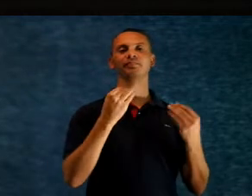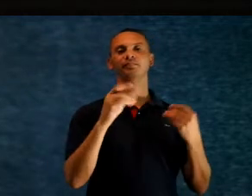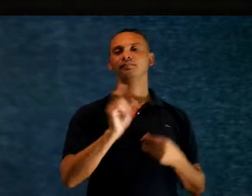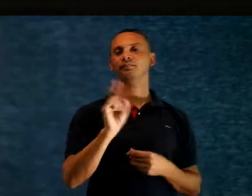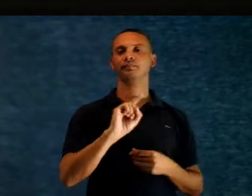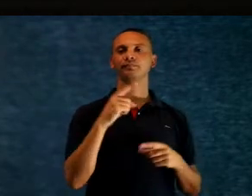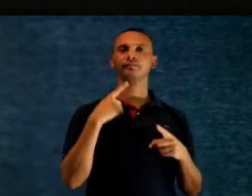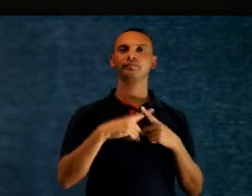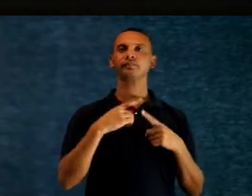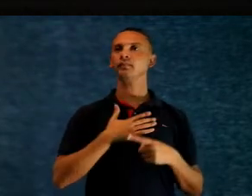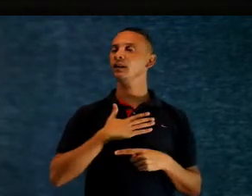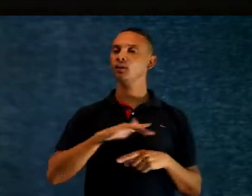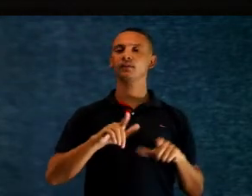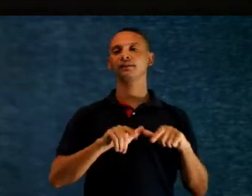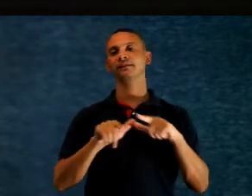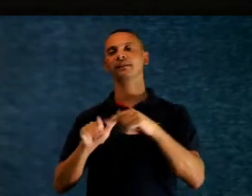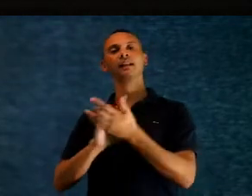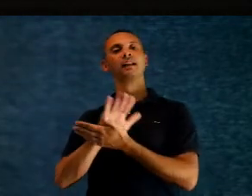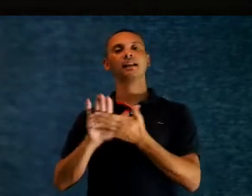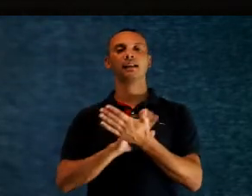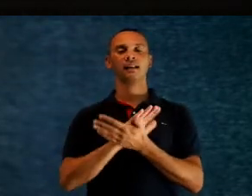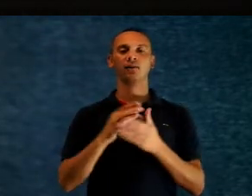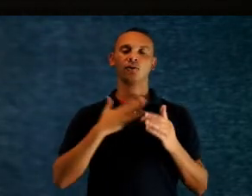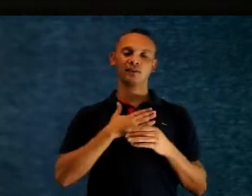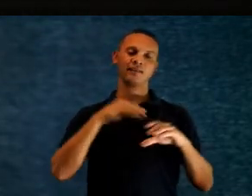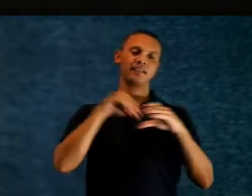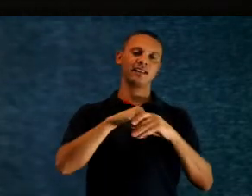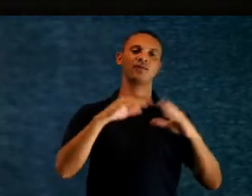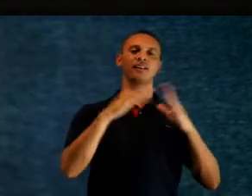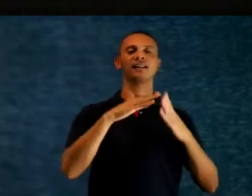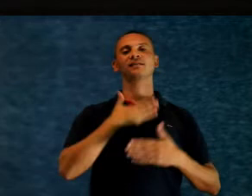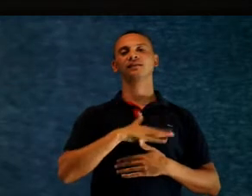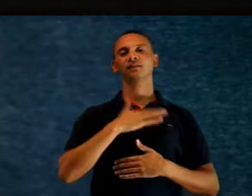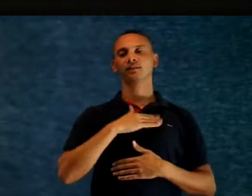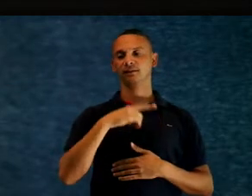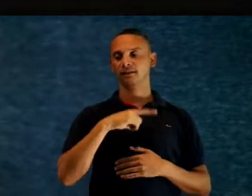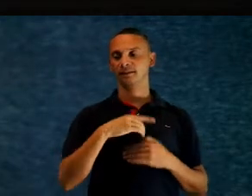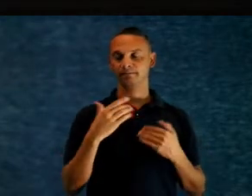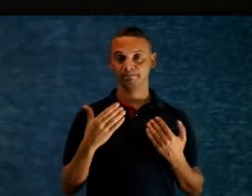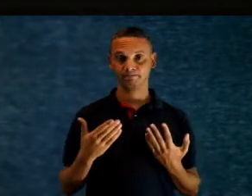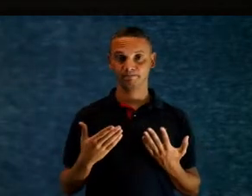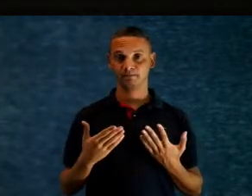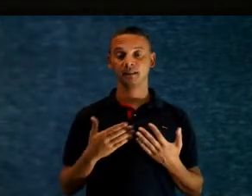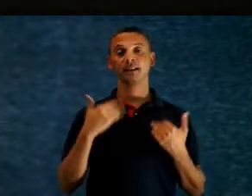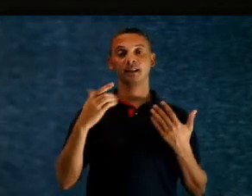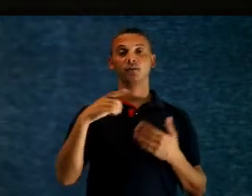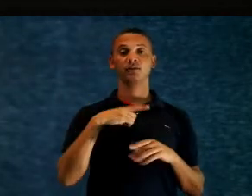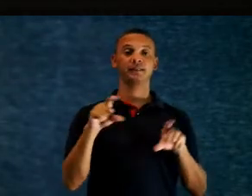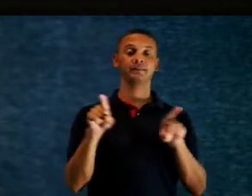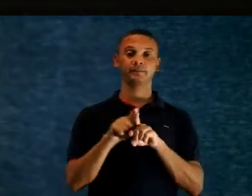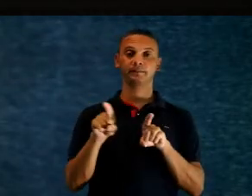essa proximidade física, né? Sempre que possível, Maria Julieta ia ao Rio de Janeiro para estar